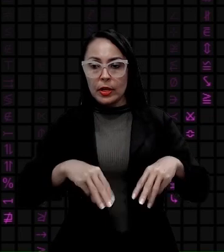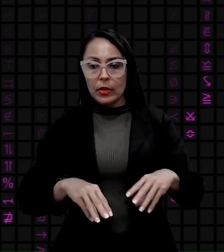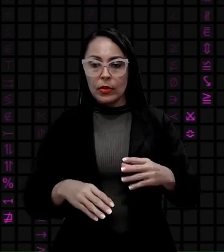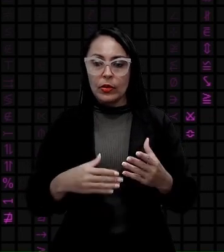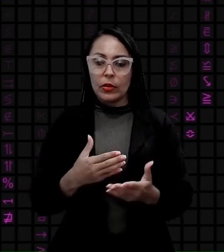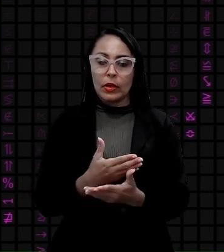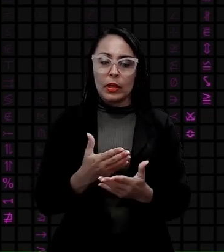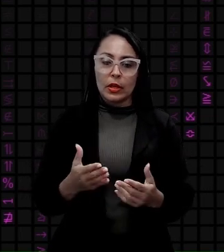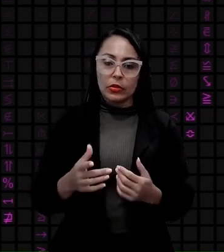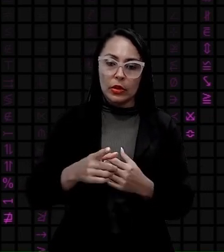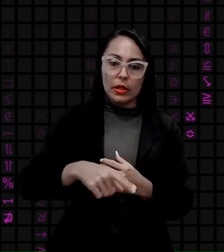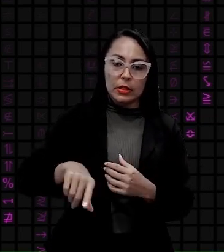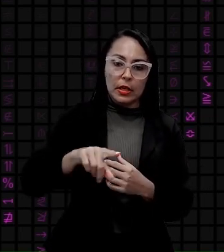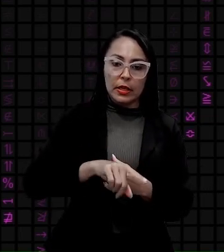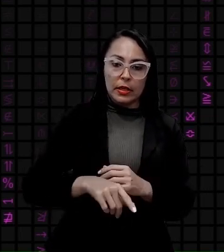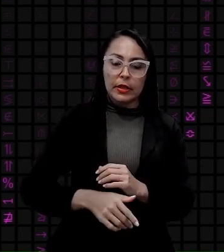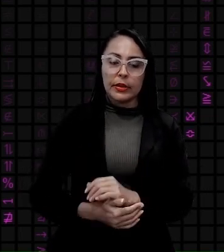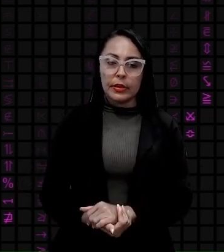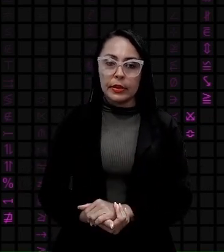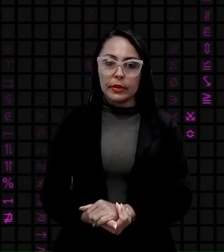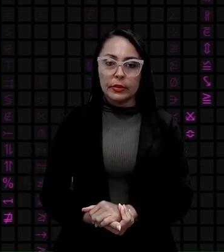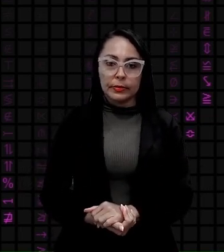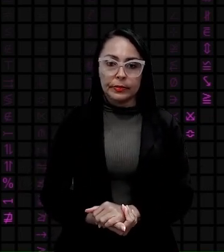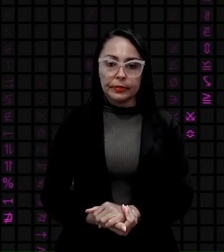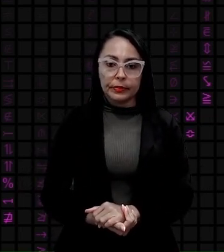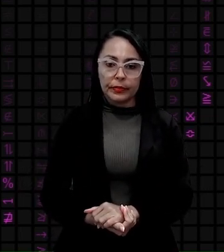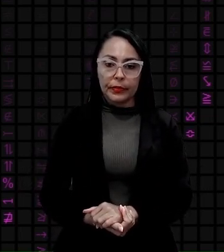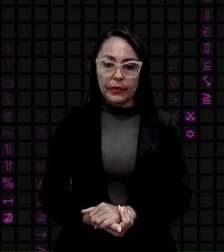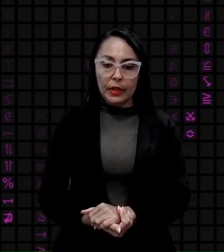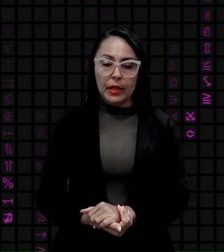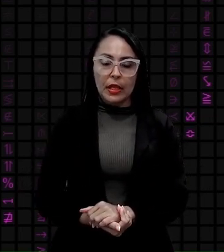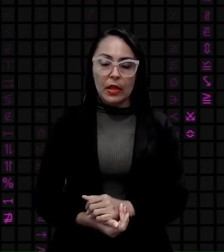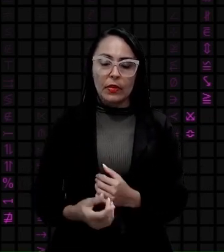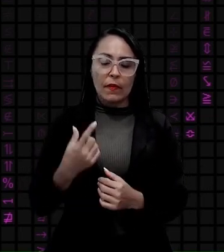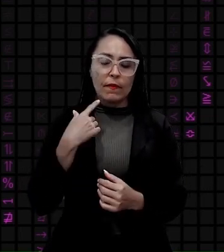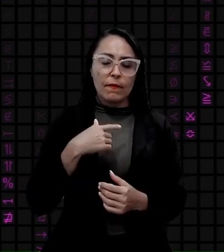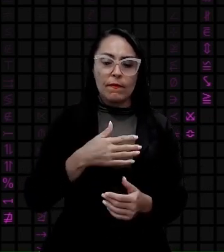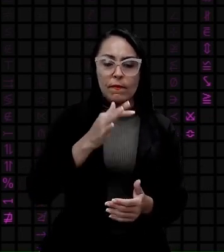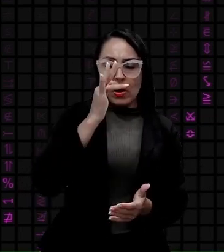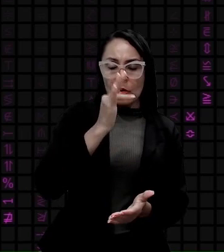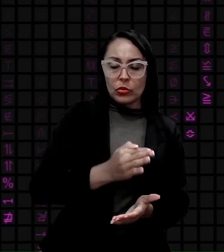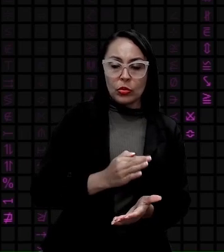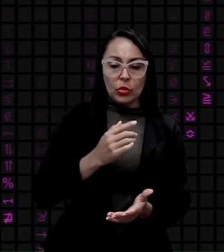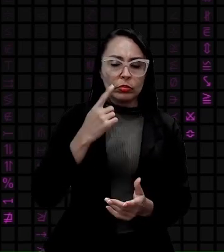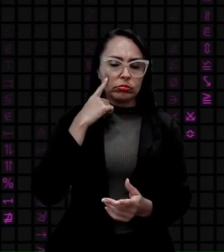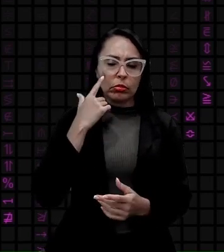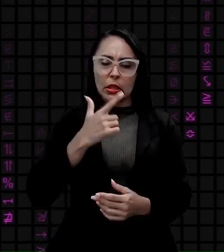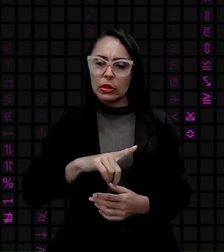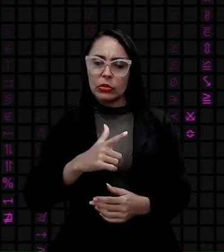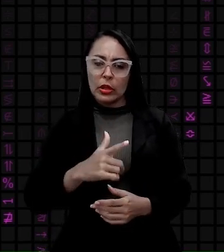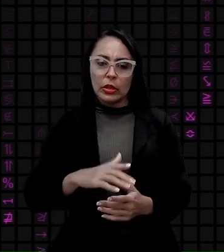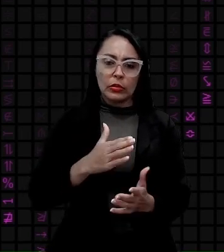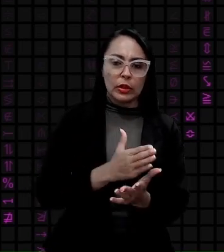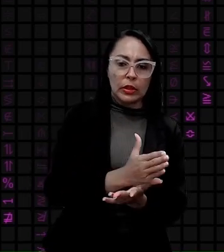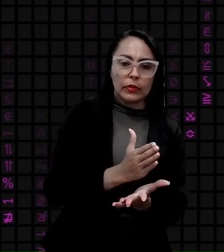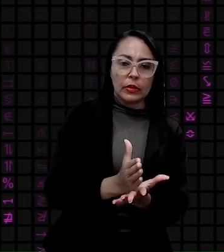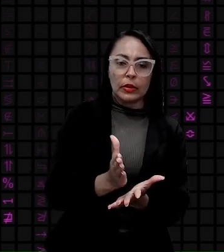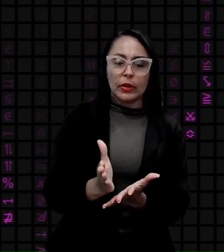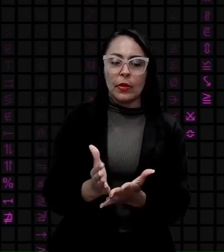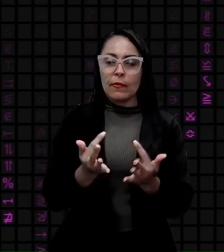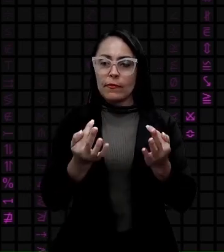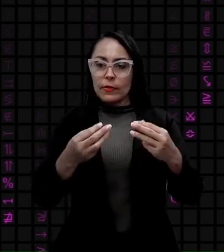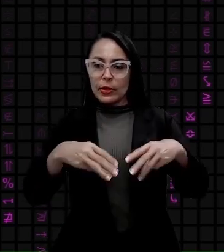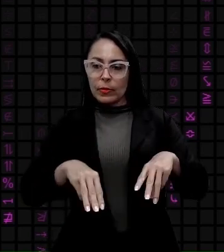essa condição ela dê falso, não ocorre nenhum desvio condicional e o fluxo segue direto para o final.